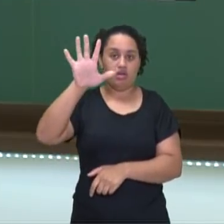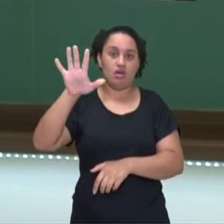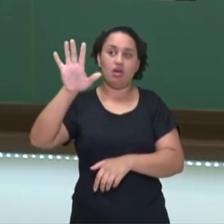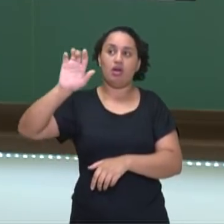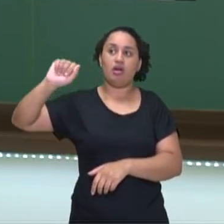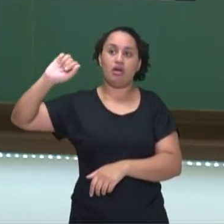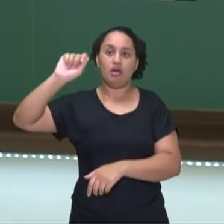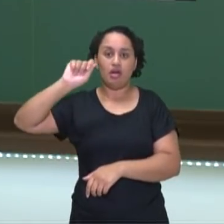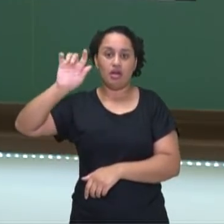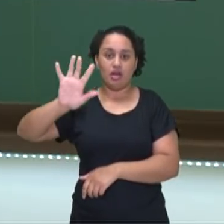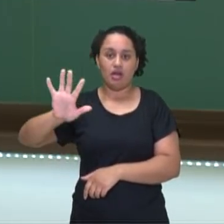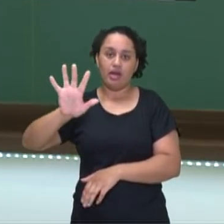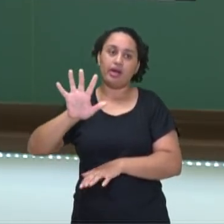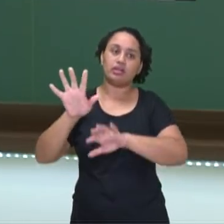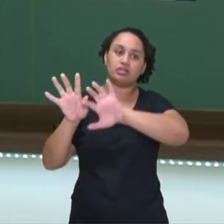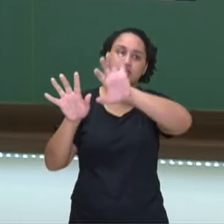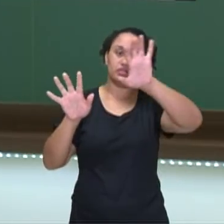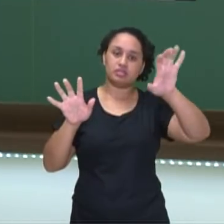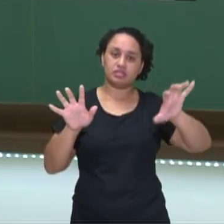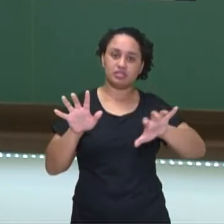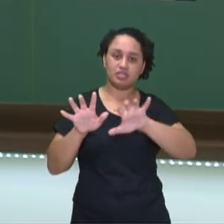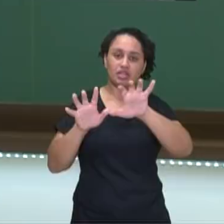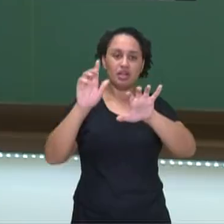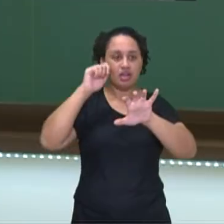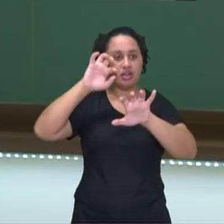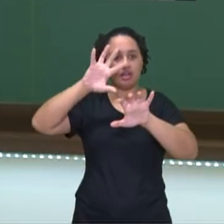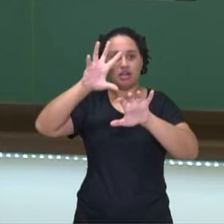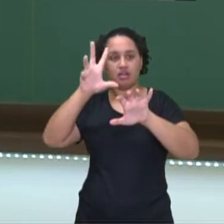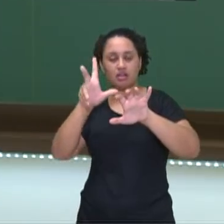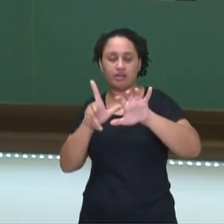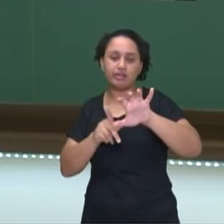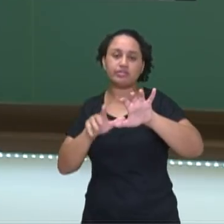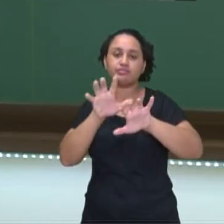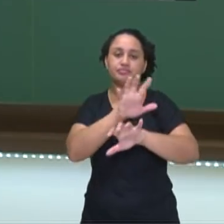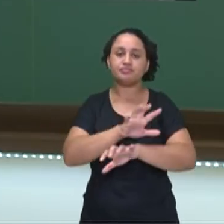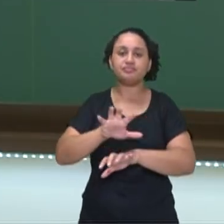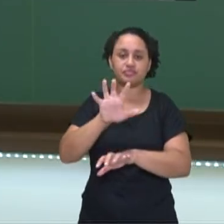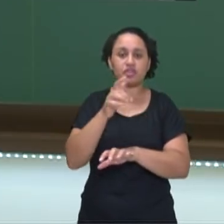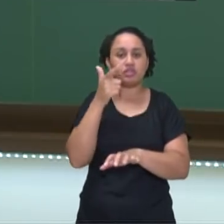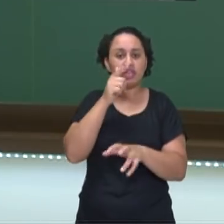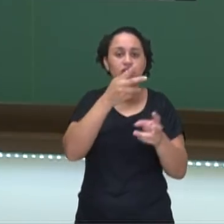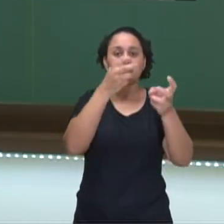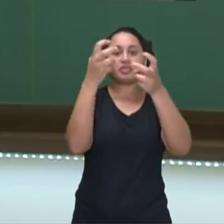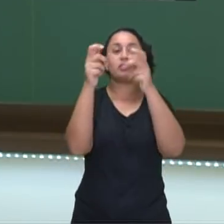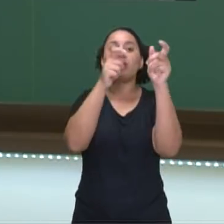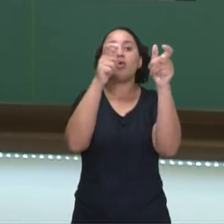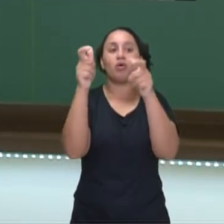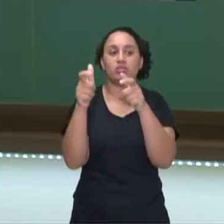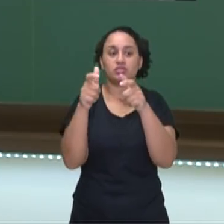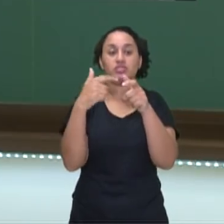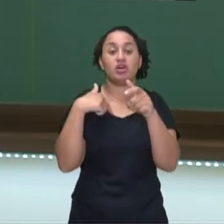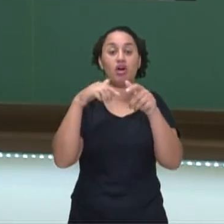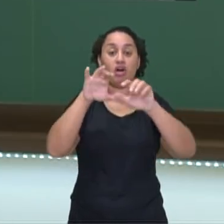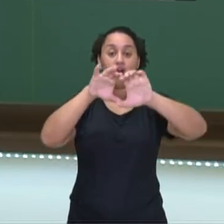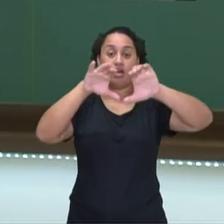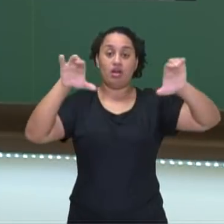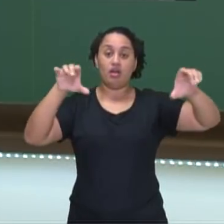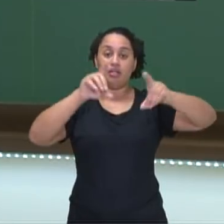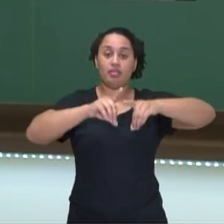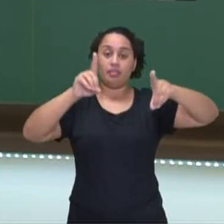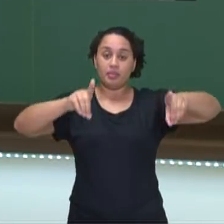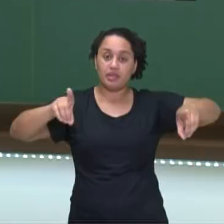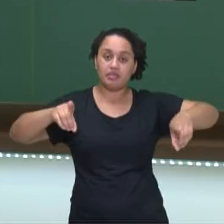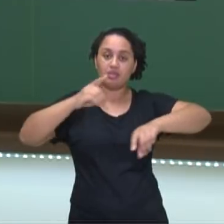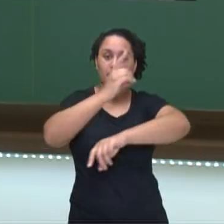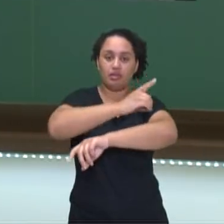Ásia, Oceano Atlântico, Mar Vermelho, Mar Mediterrâneo, você se localizou no mapa. Estamos falando ao sul do deserto